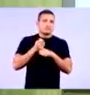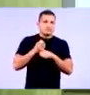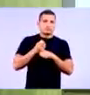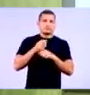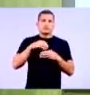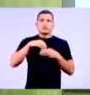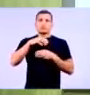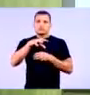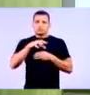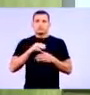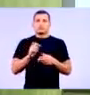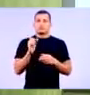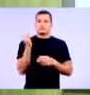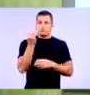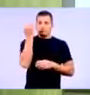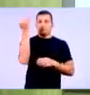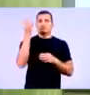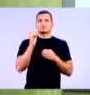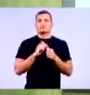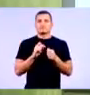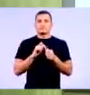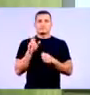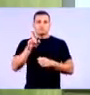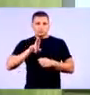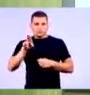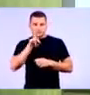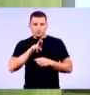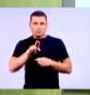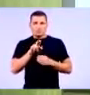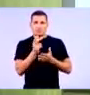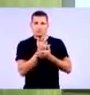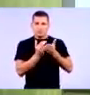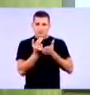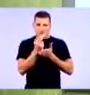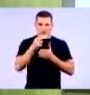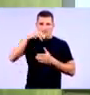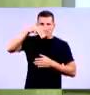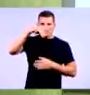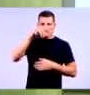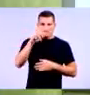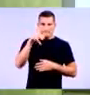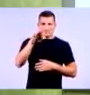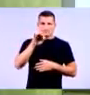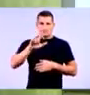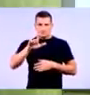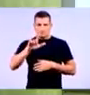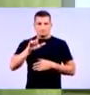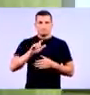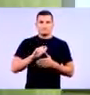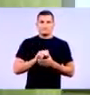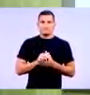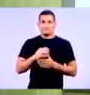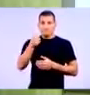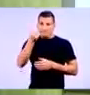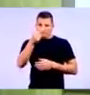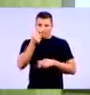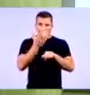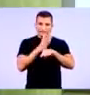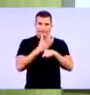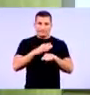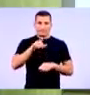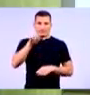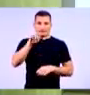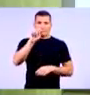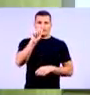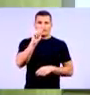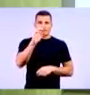importante a utilização do mapa mental como estratégia de aprendizagem. Mas a primeira atividade era o acróstico. A